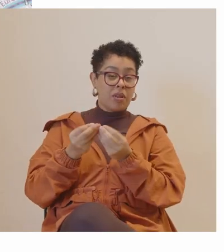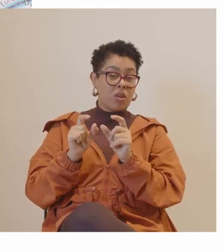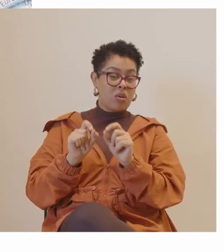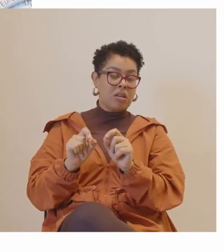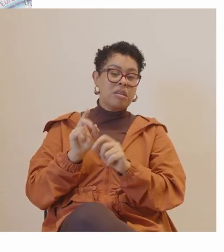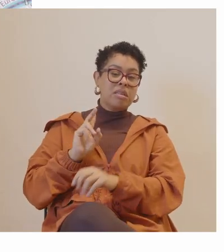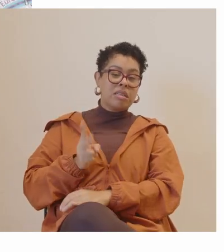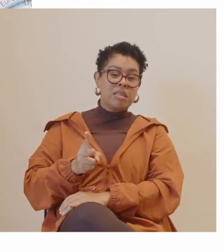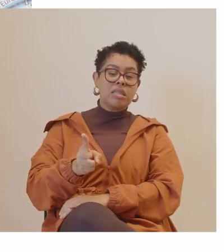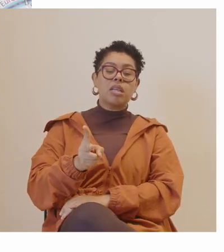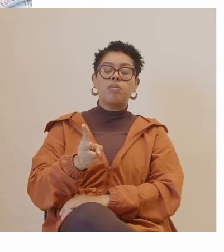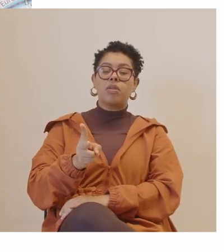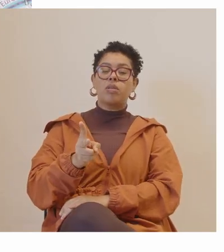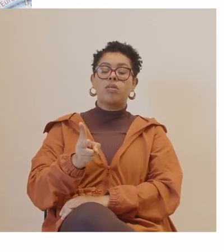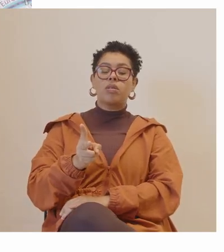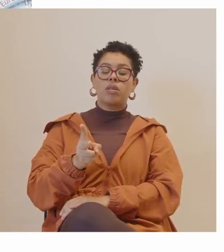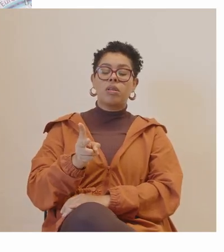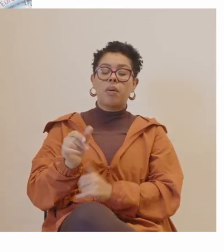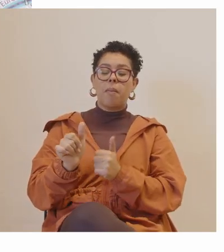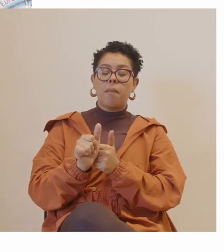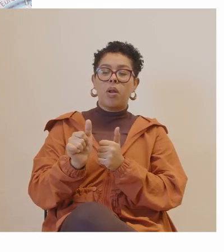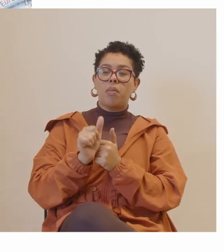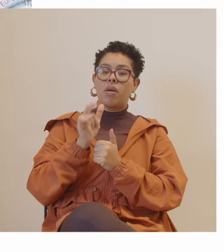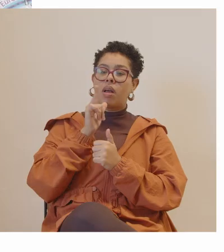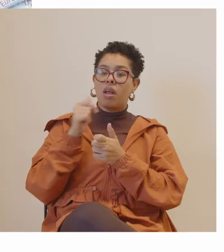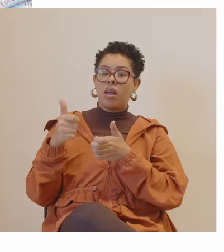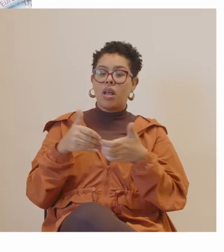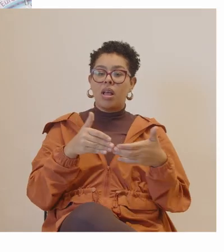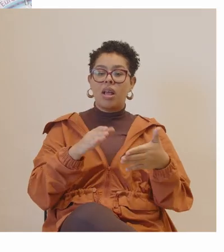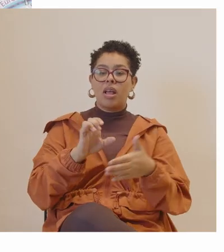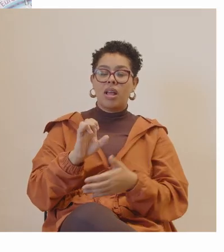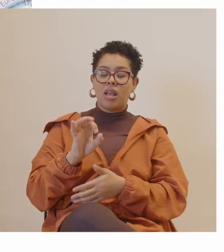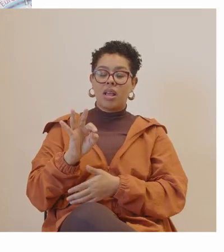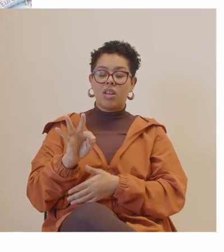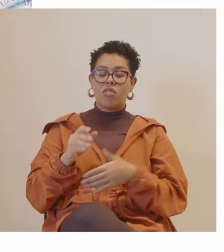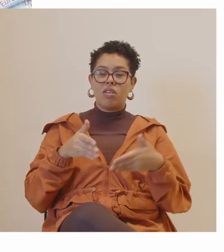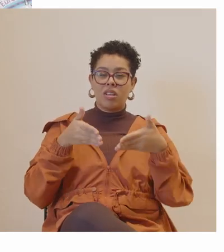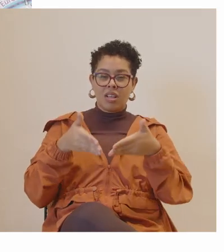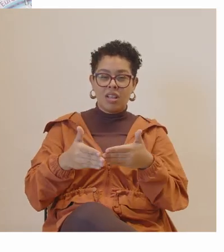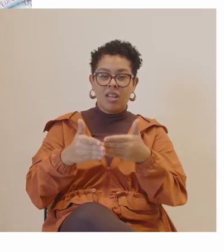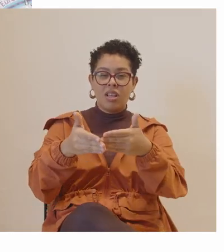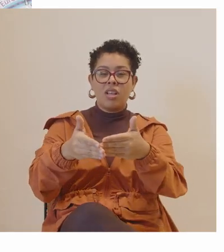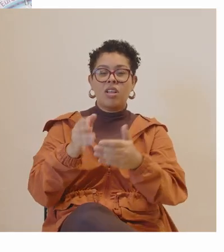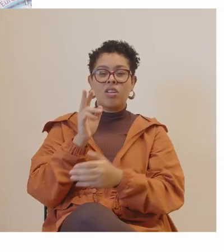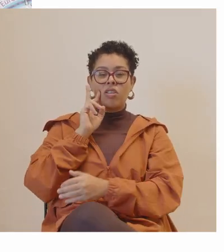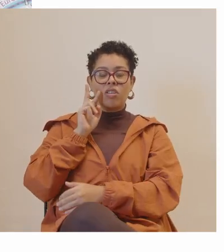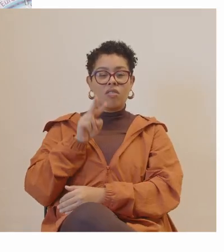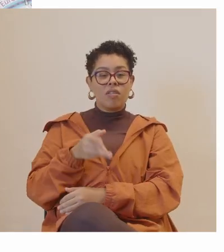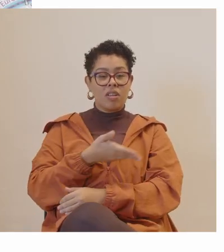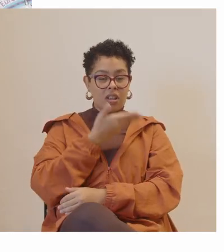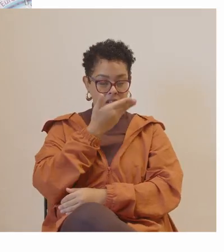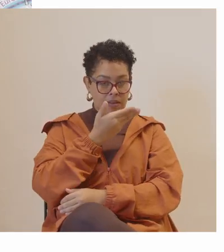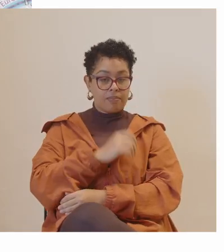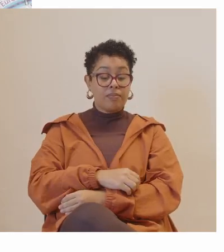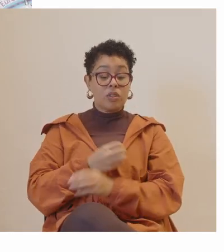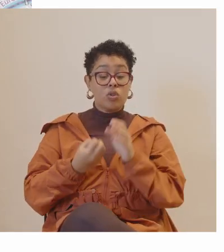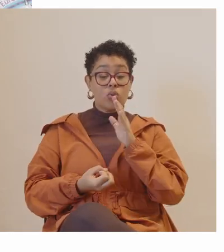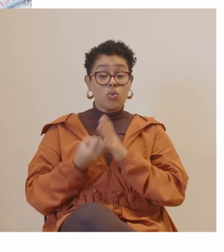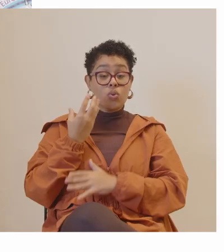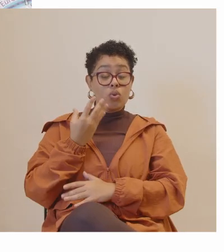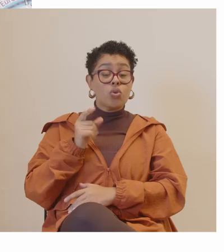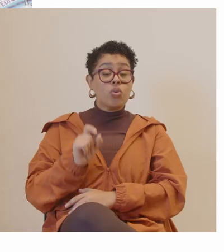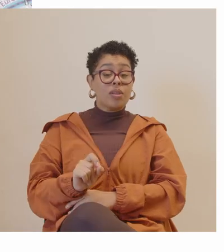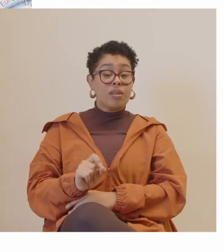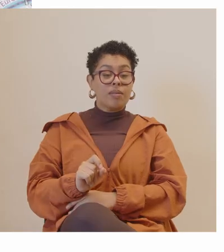o tempo todo aqui ao longo do rio Ept, que é o que a gente vê na Canoa sobre o Ept. Então, aquela cena que a gente vê na Canoa sobre o Ept nasce, na